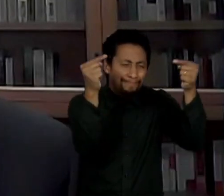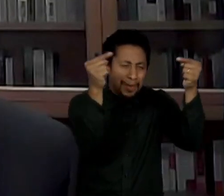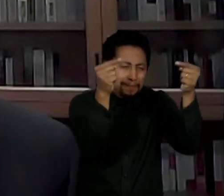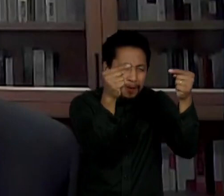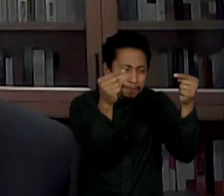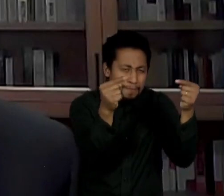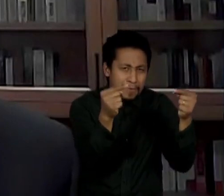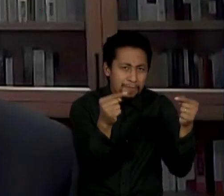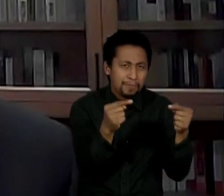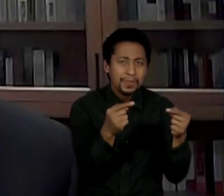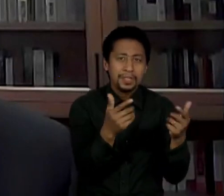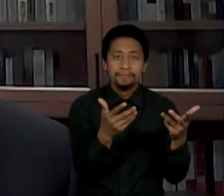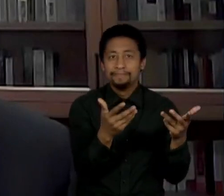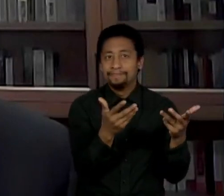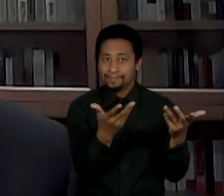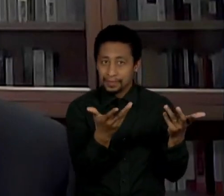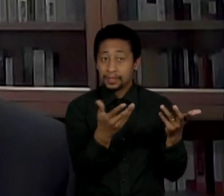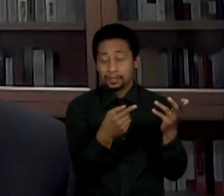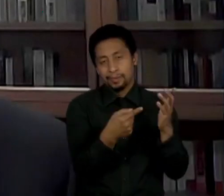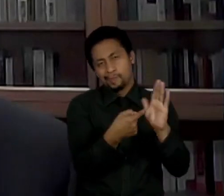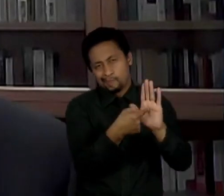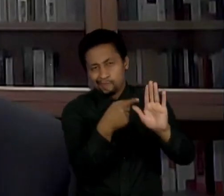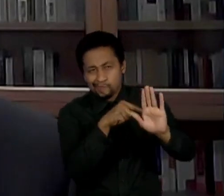Clichê comes em muitas formas.